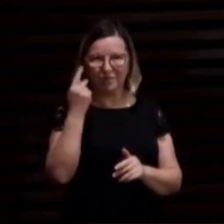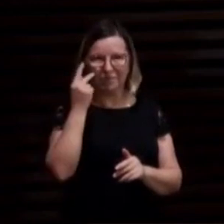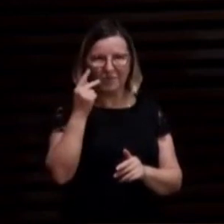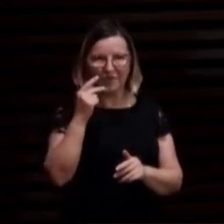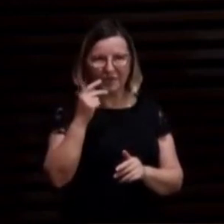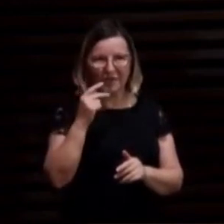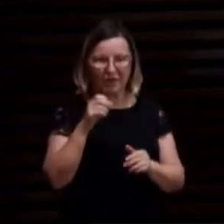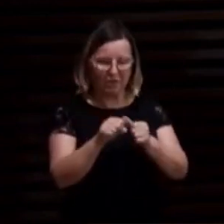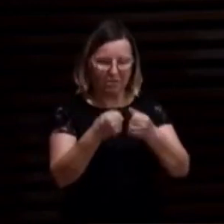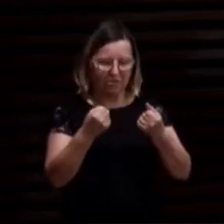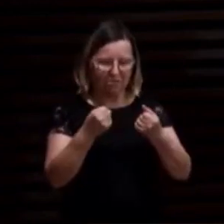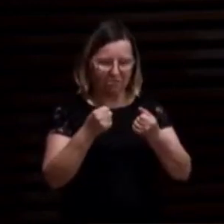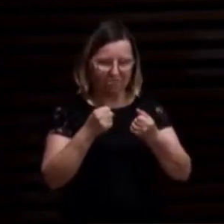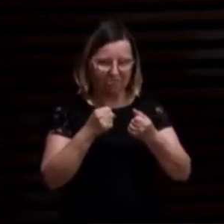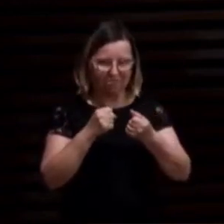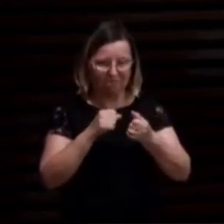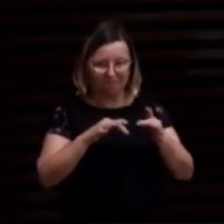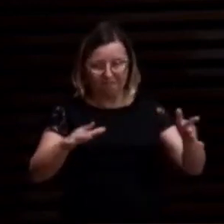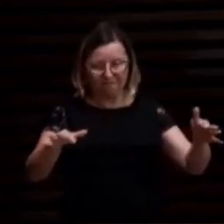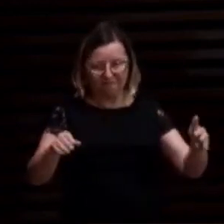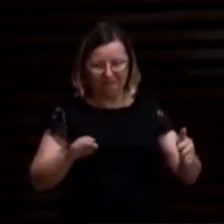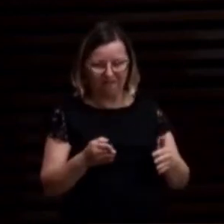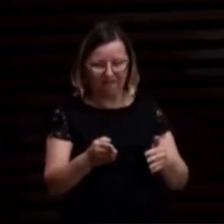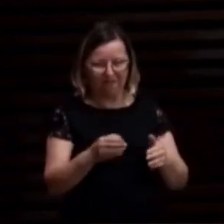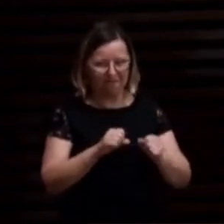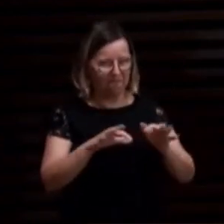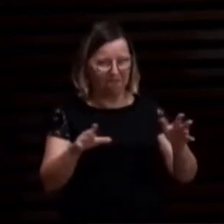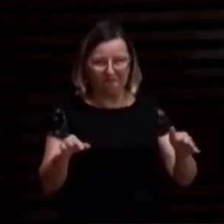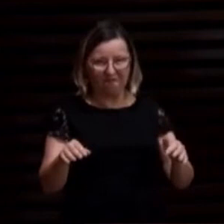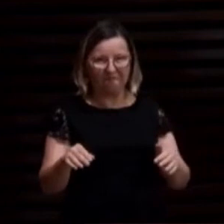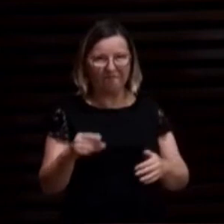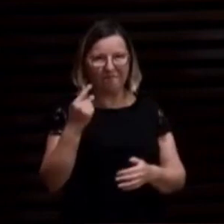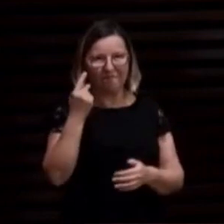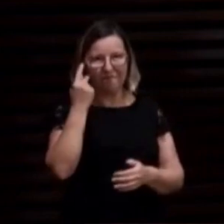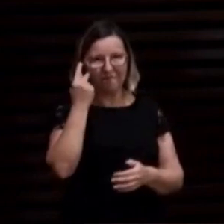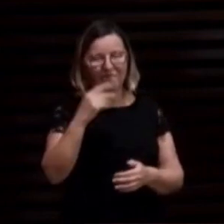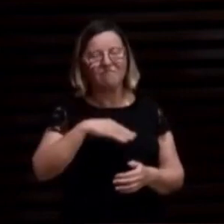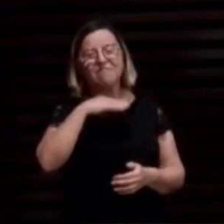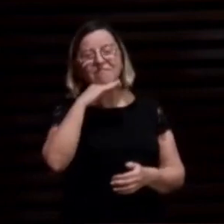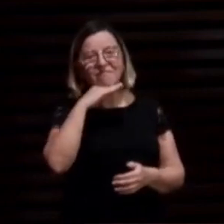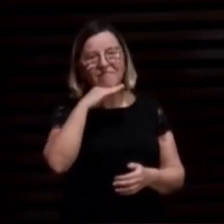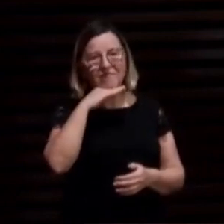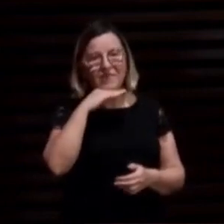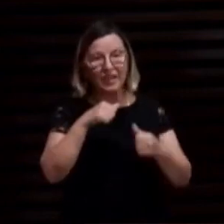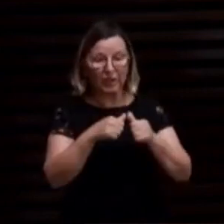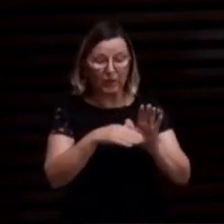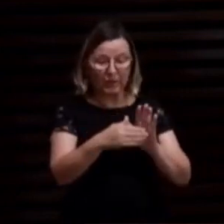multiplicar pães e peixes para matar a fome. Isso foi uma consequência da sua presença neste